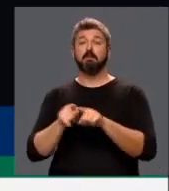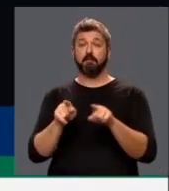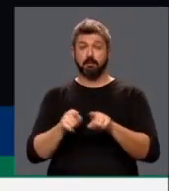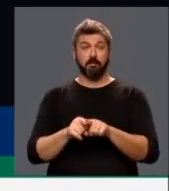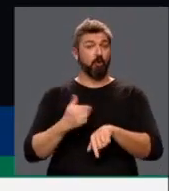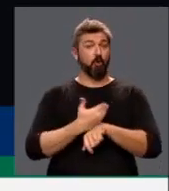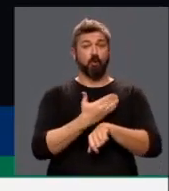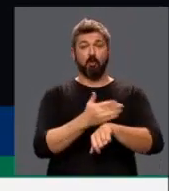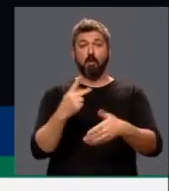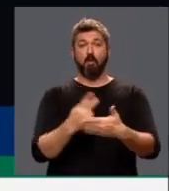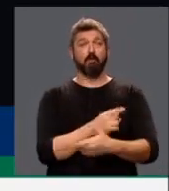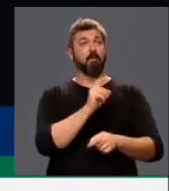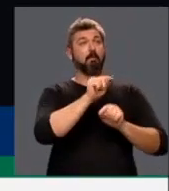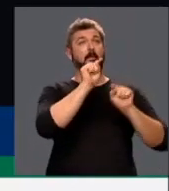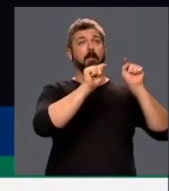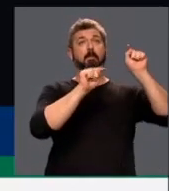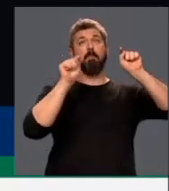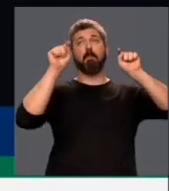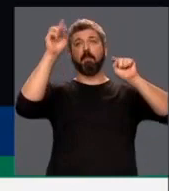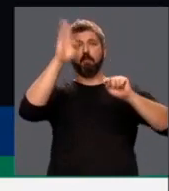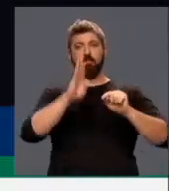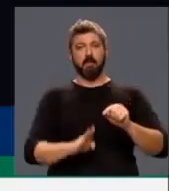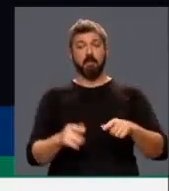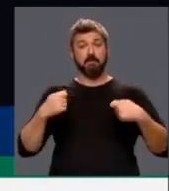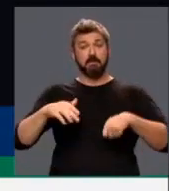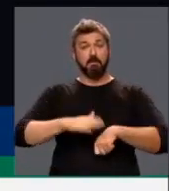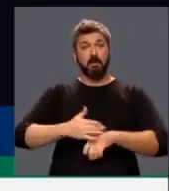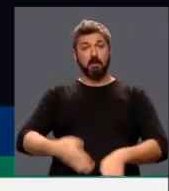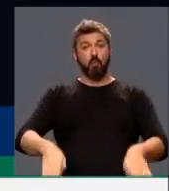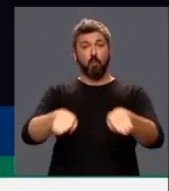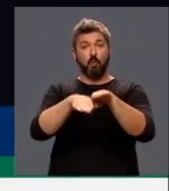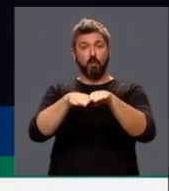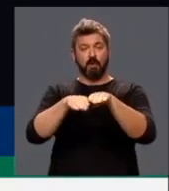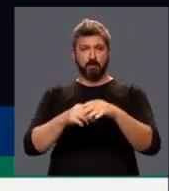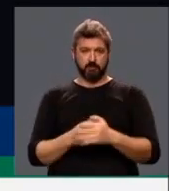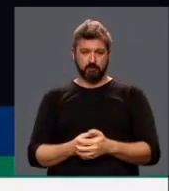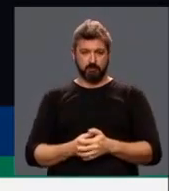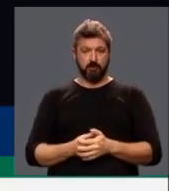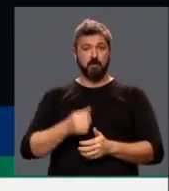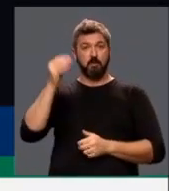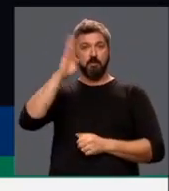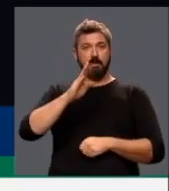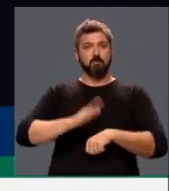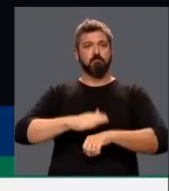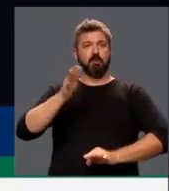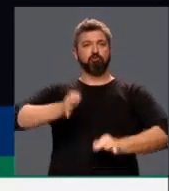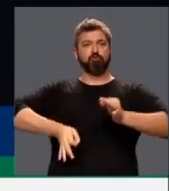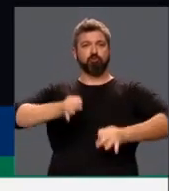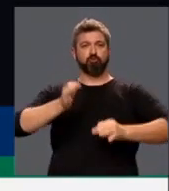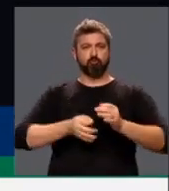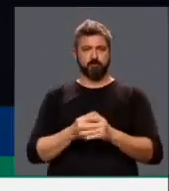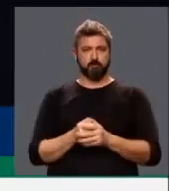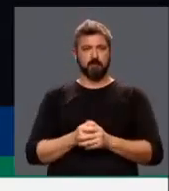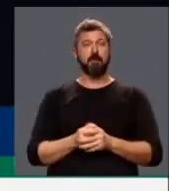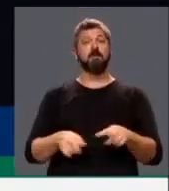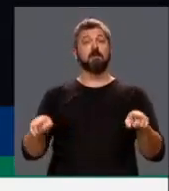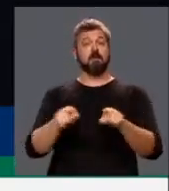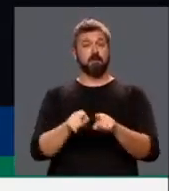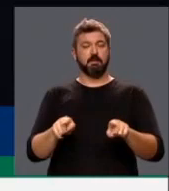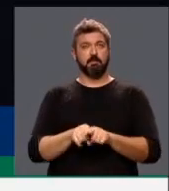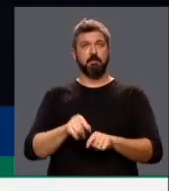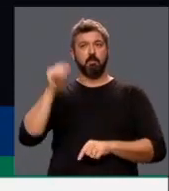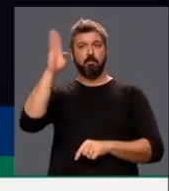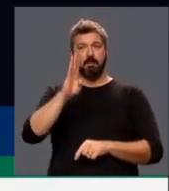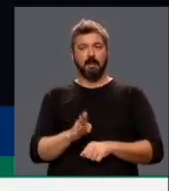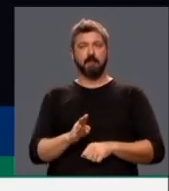todo momento. Precisamos de um país que tenha mais igualdade, precisamos de um país que seja mais justo e precisamos de um país que